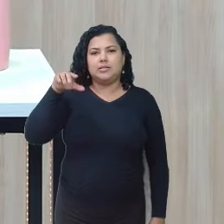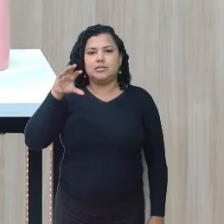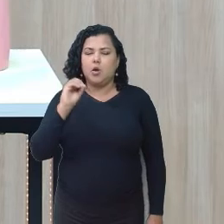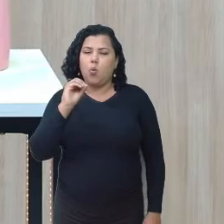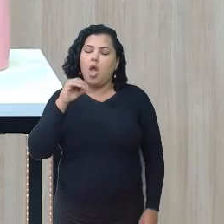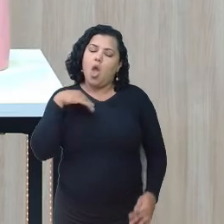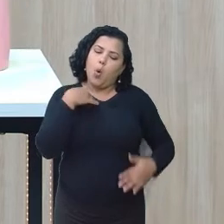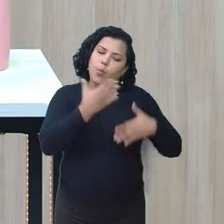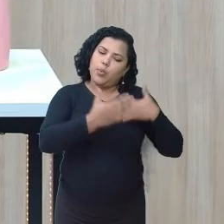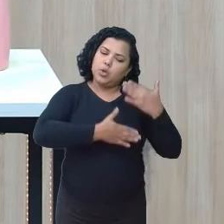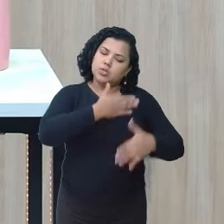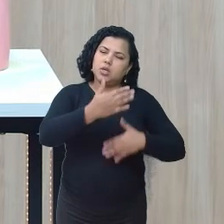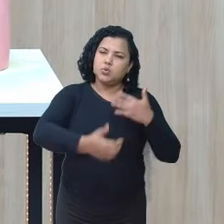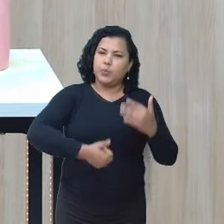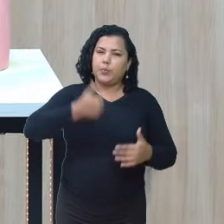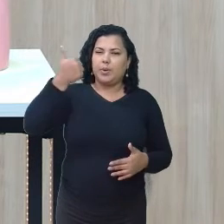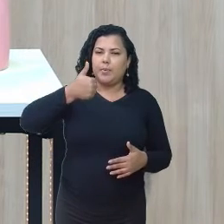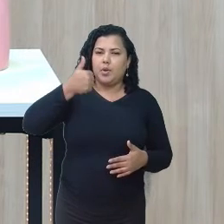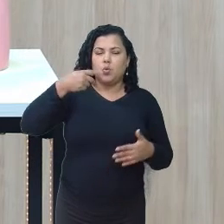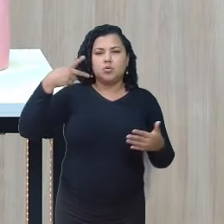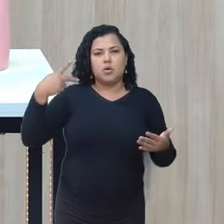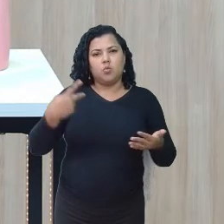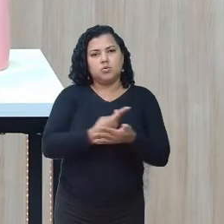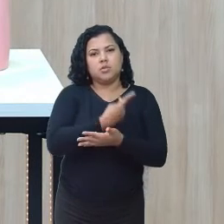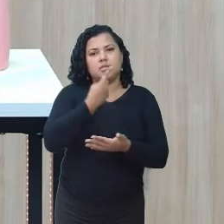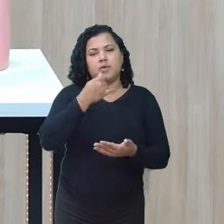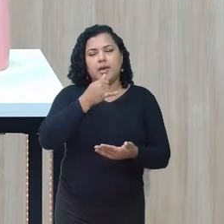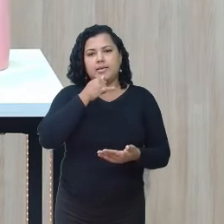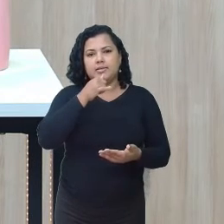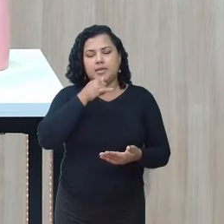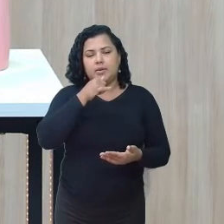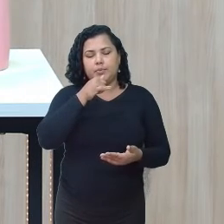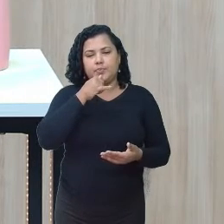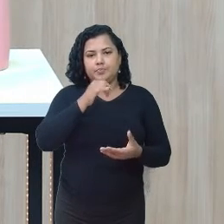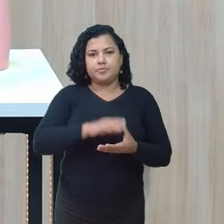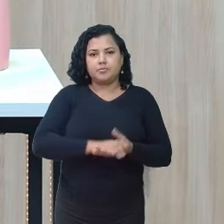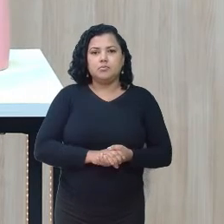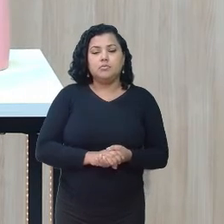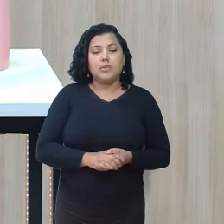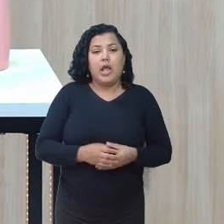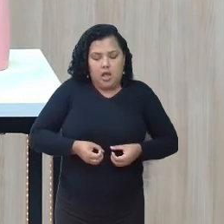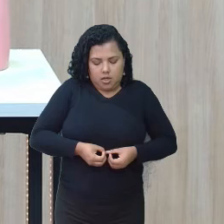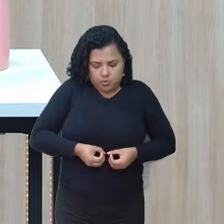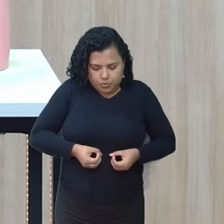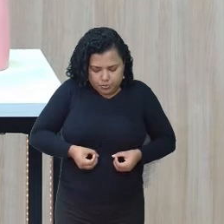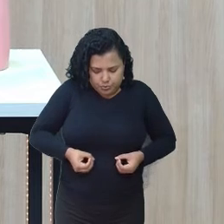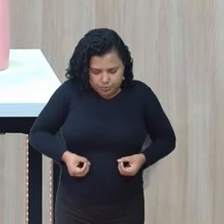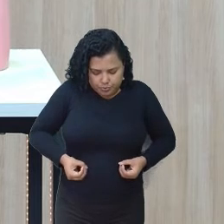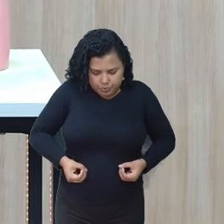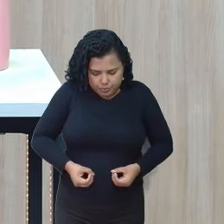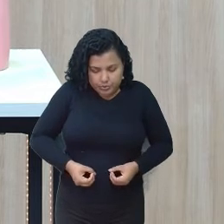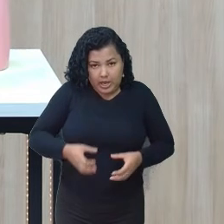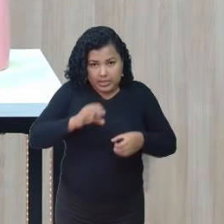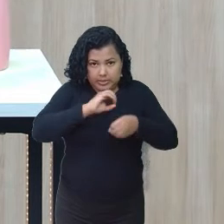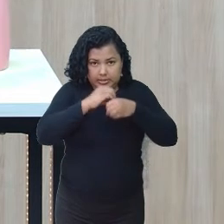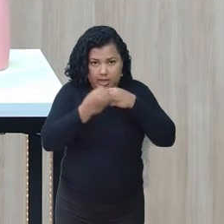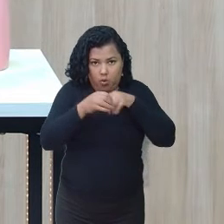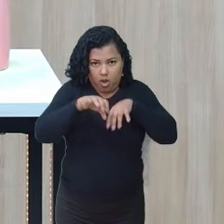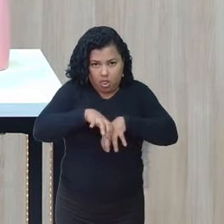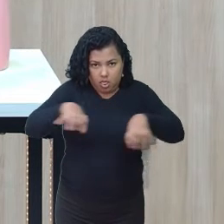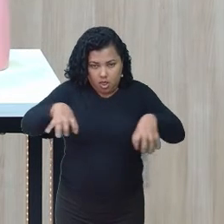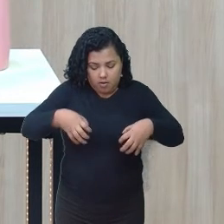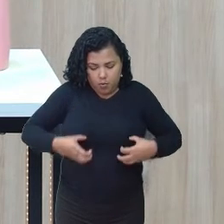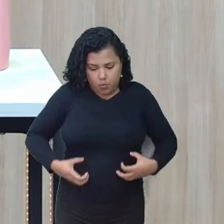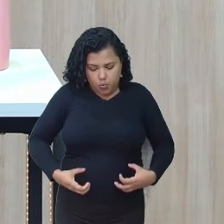é o processo primeiro onde ocorreu, passou do zigoto, aconteceu a divisão celular, aí acontece a